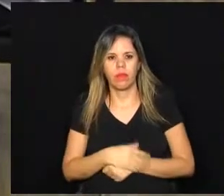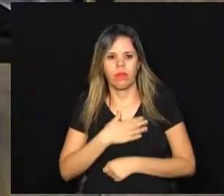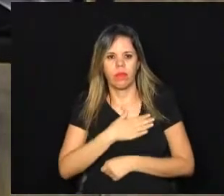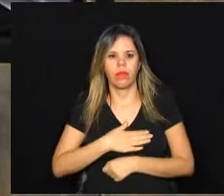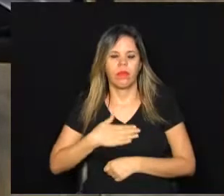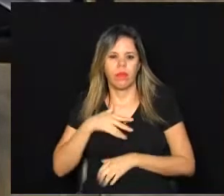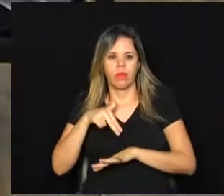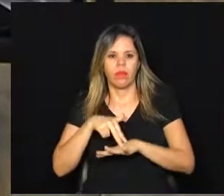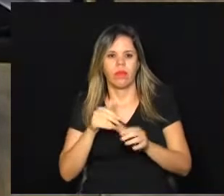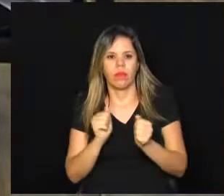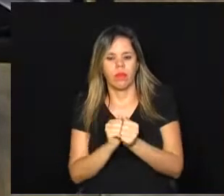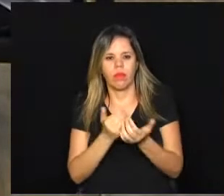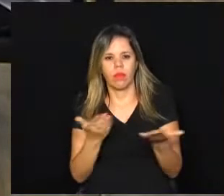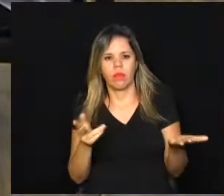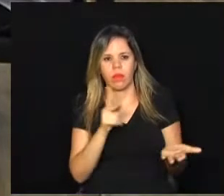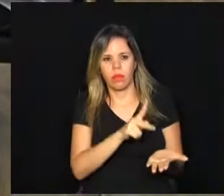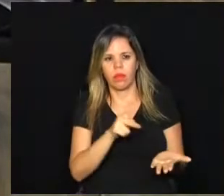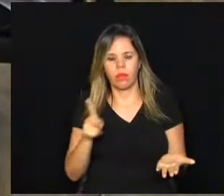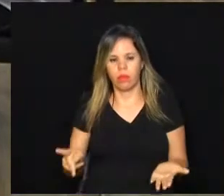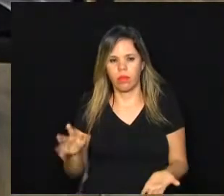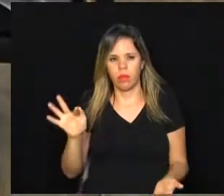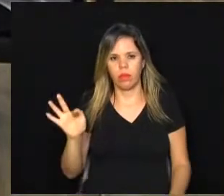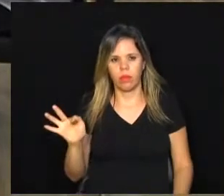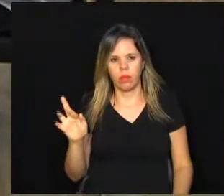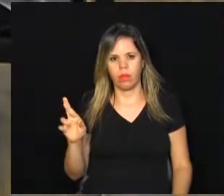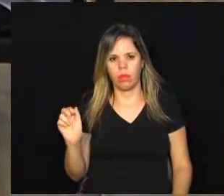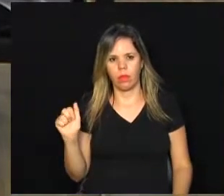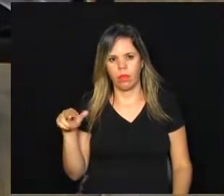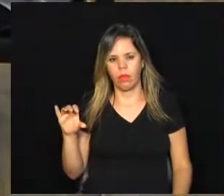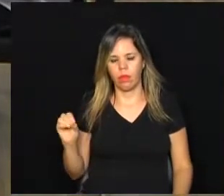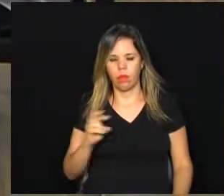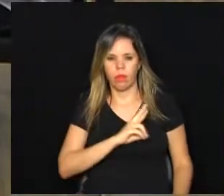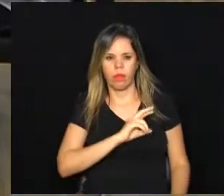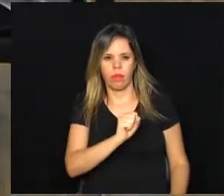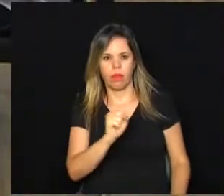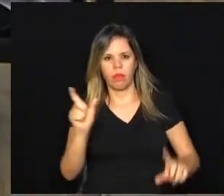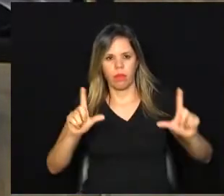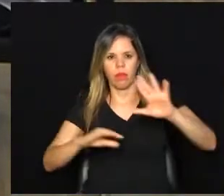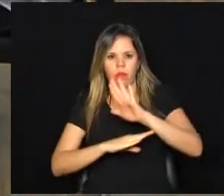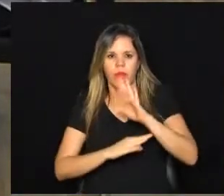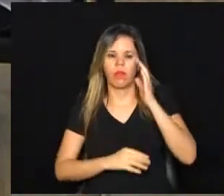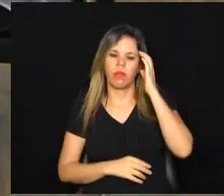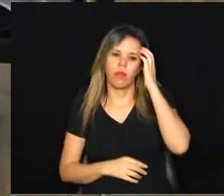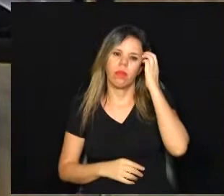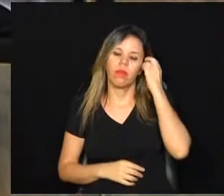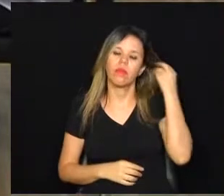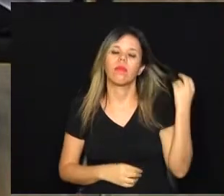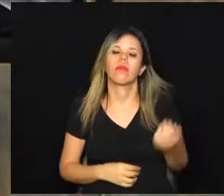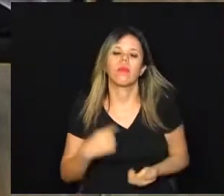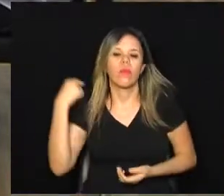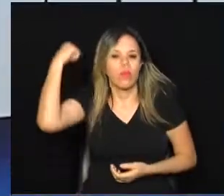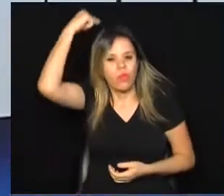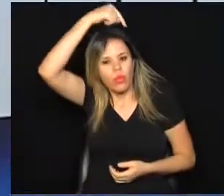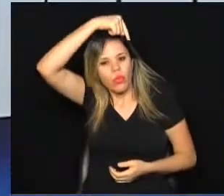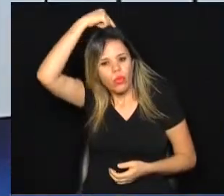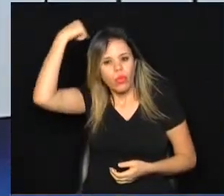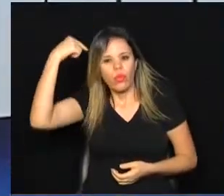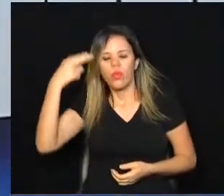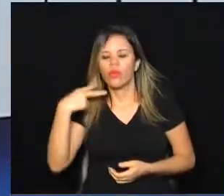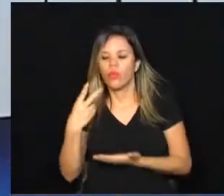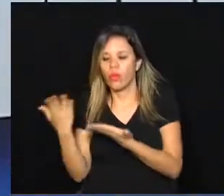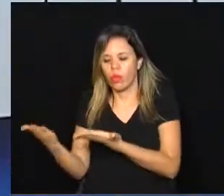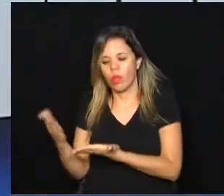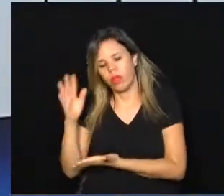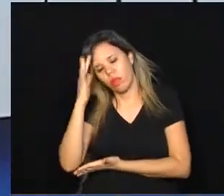aqui com o professor Francisco, com o Rossini, com vocês na TV Câmara. Ô Paulo, principalmente de